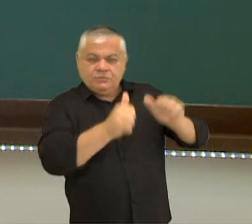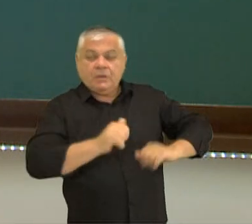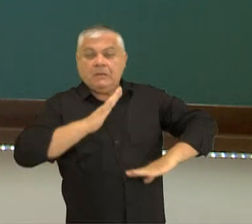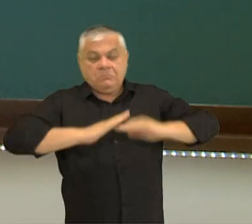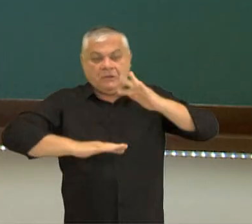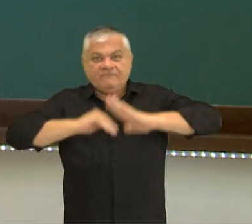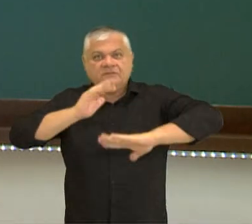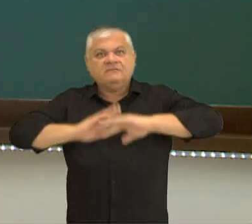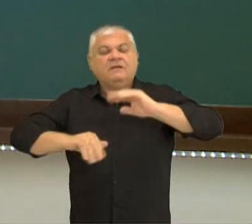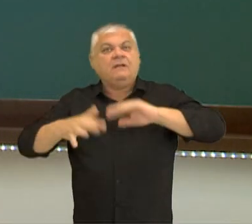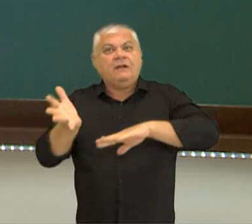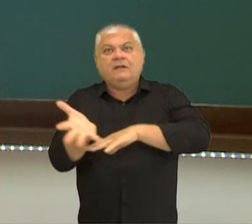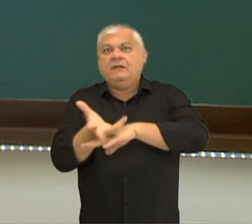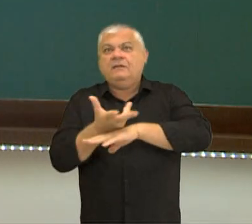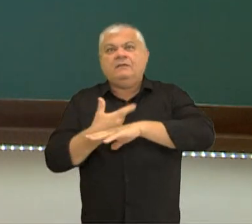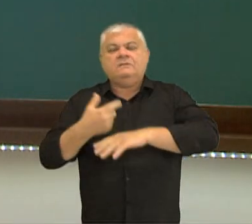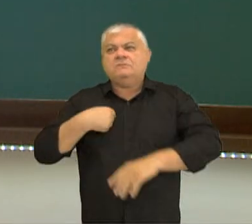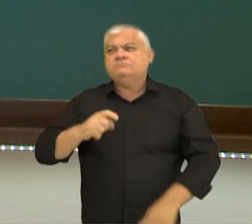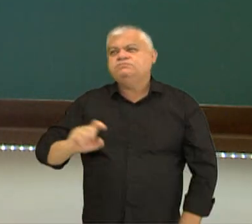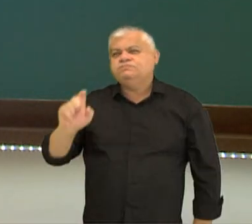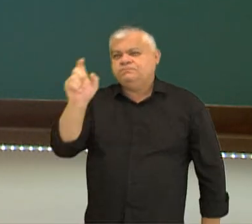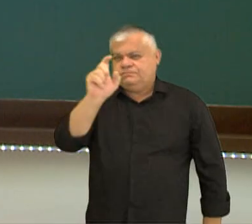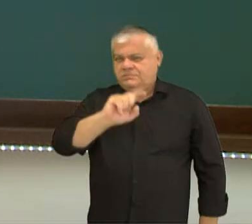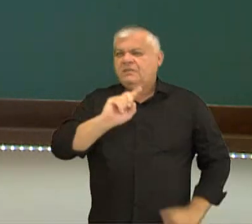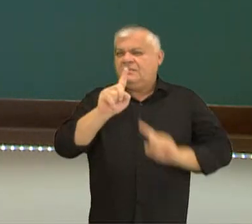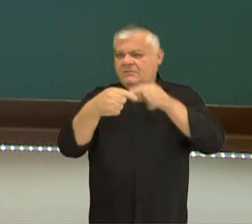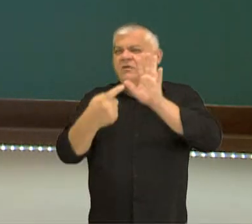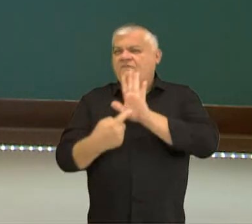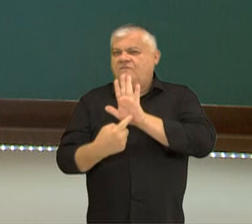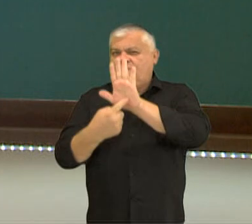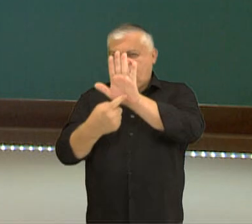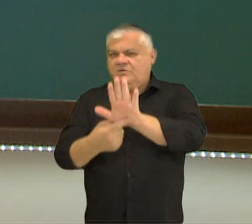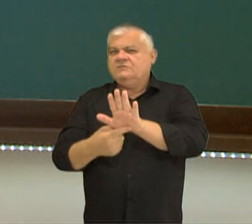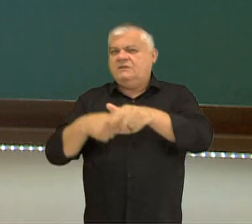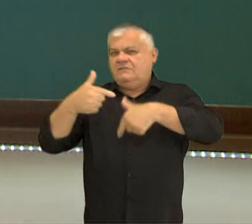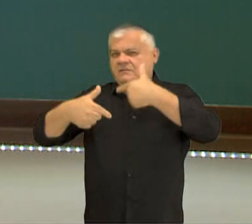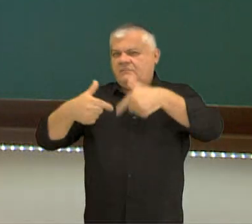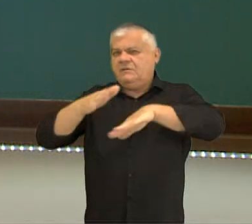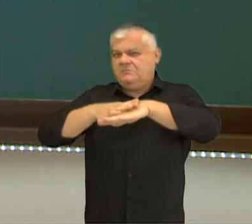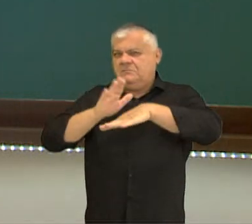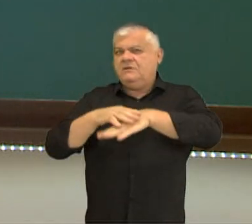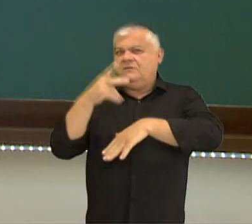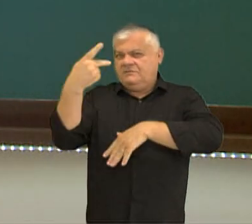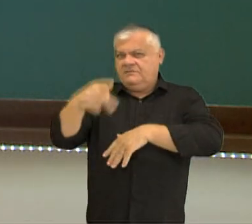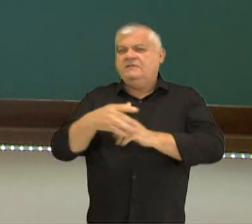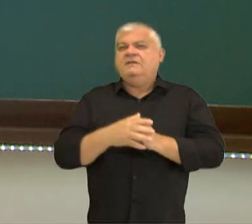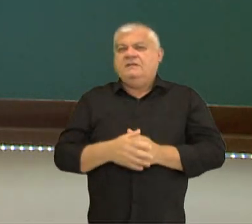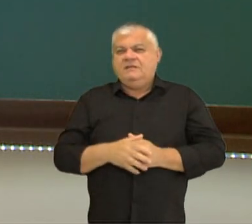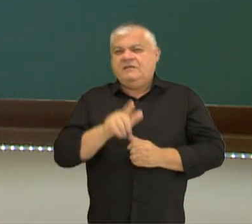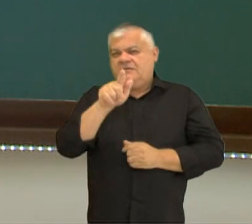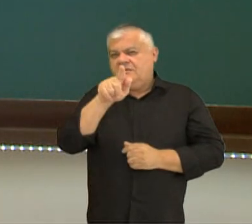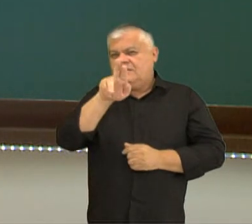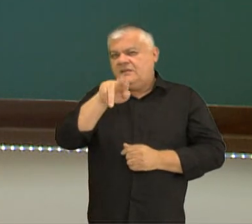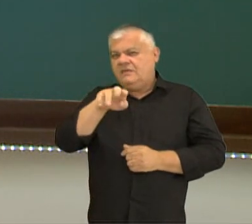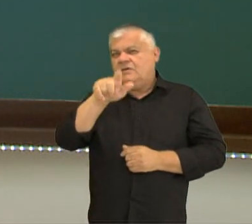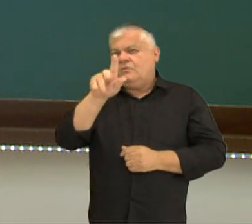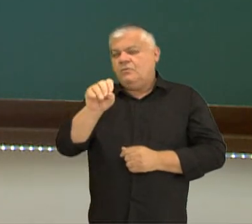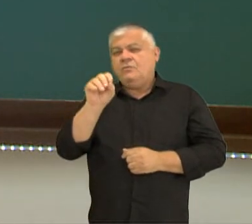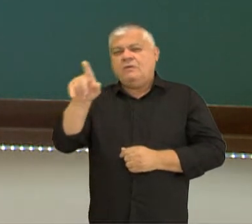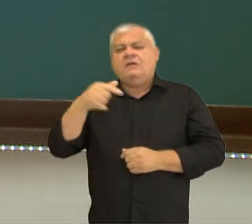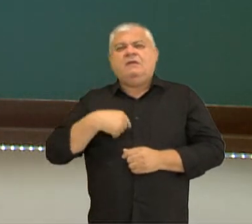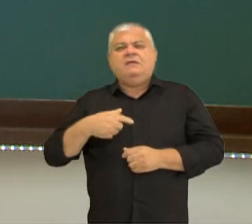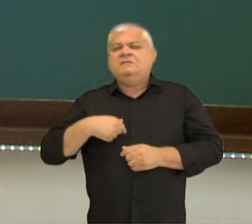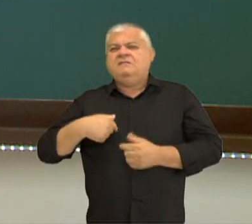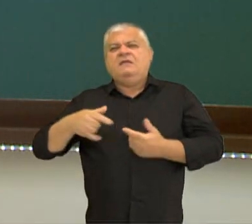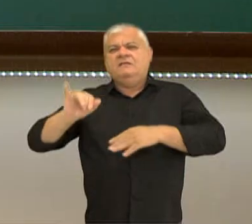ver na arte do grafite. Daqui a pouquinho a gente vai ver algumas obras do Grego. Então, são obras lindíssimas, estão espalhadas aí